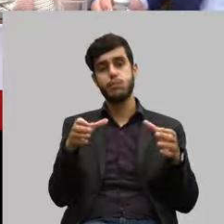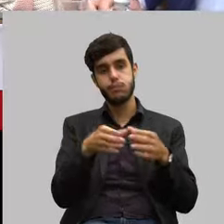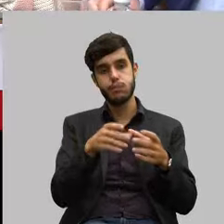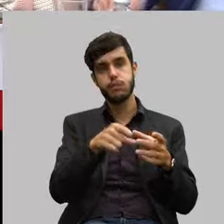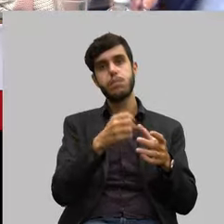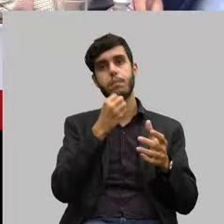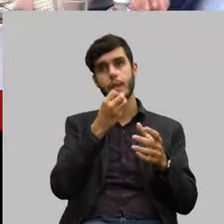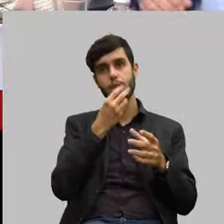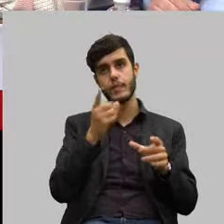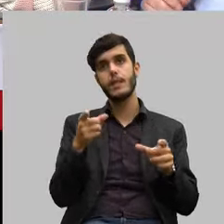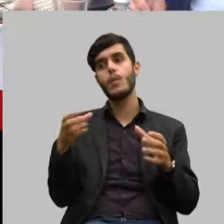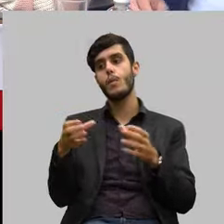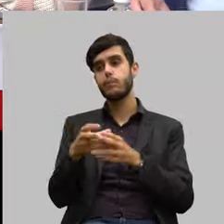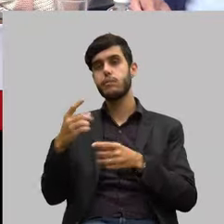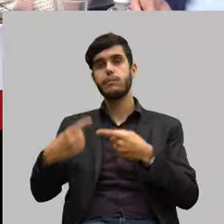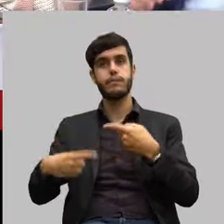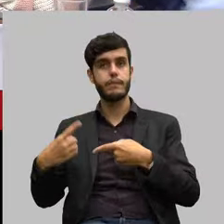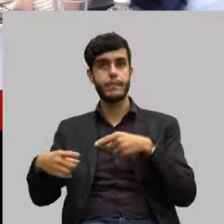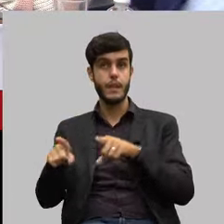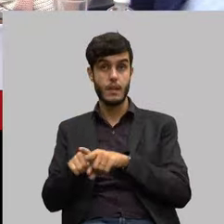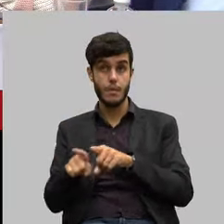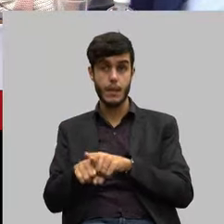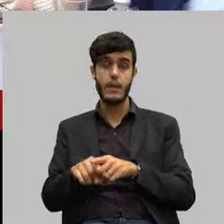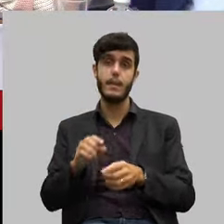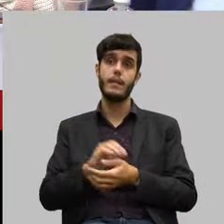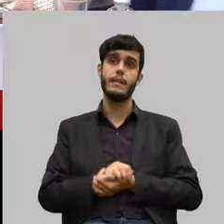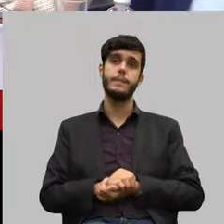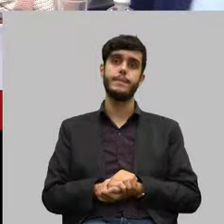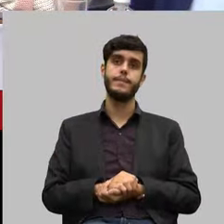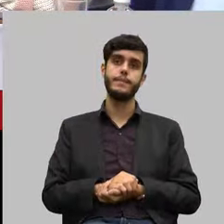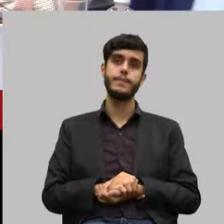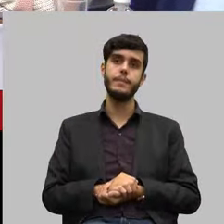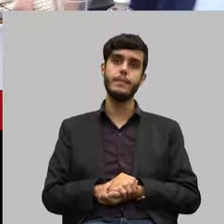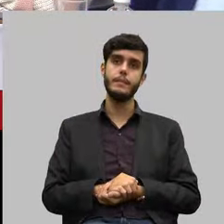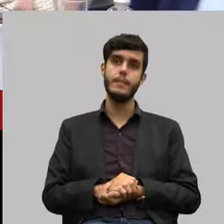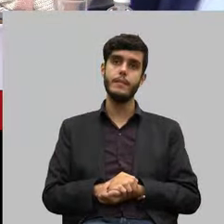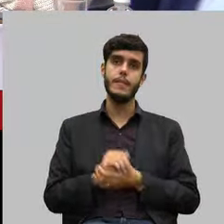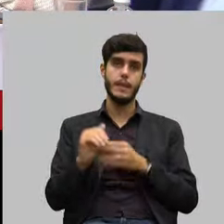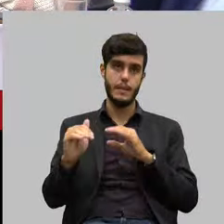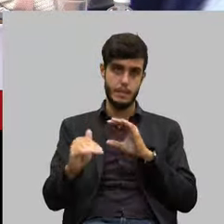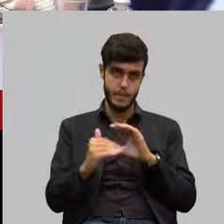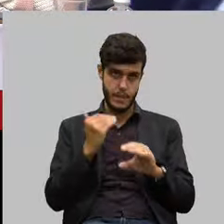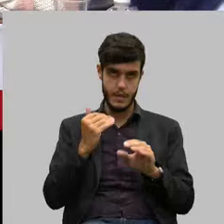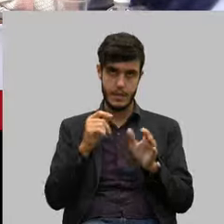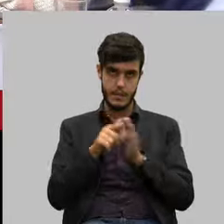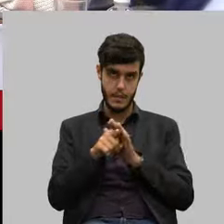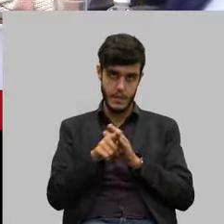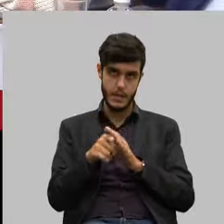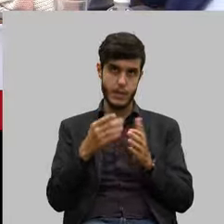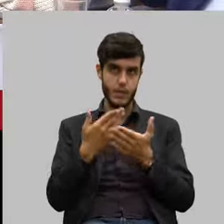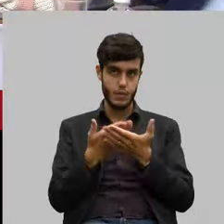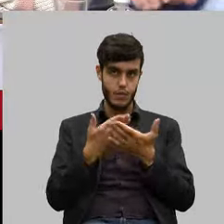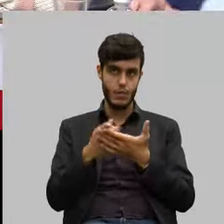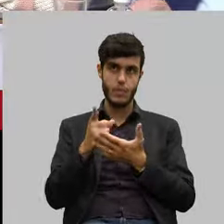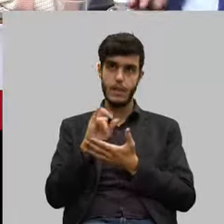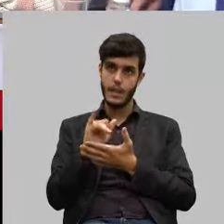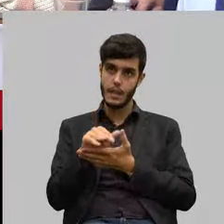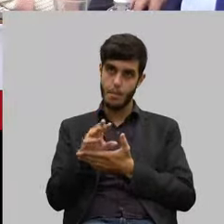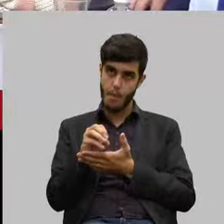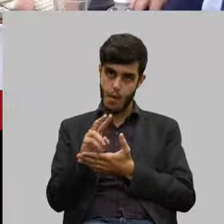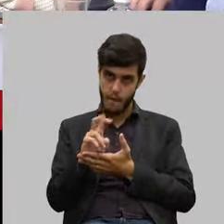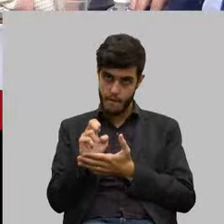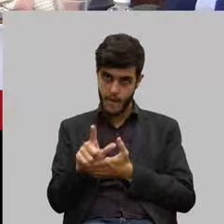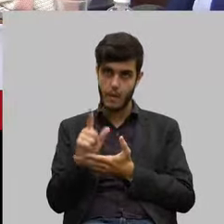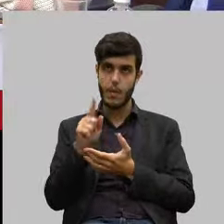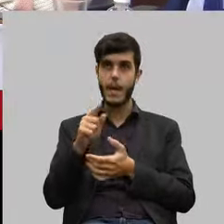com conselho deliberativo vou reforçar nos envie os estudos a questão dos imóveis é uma projeção